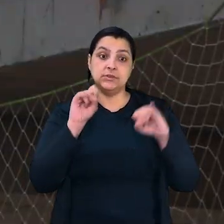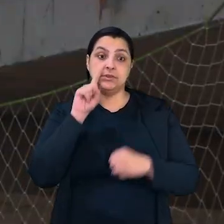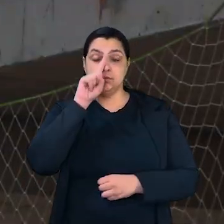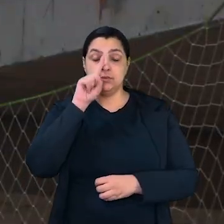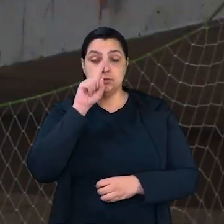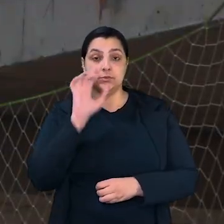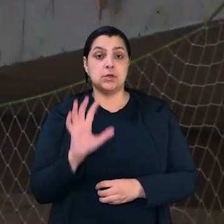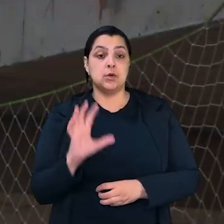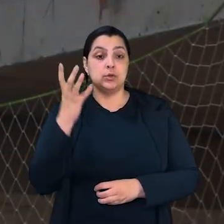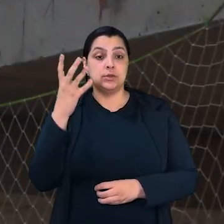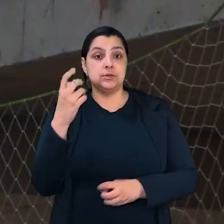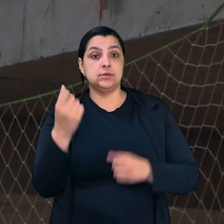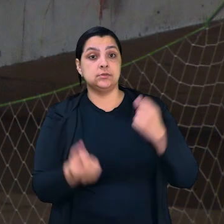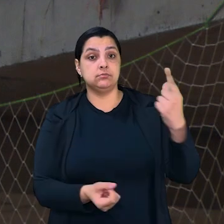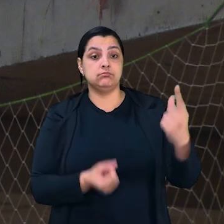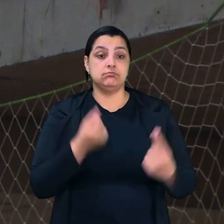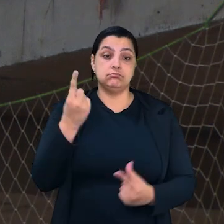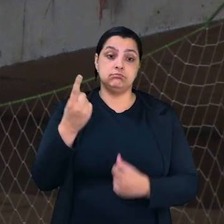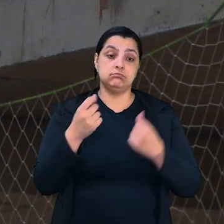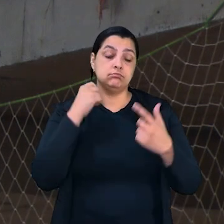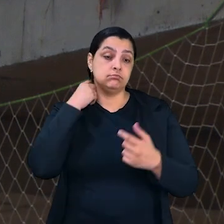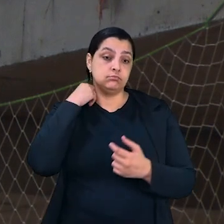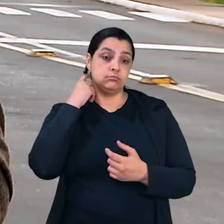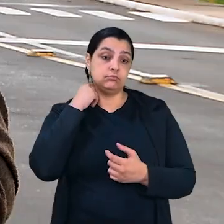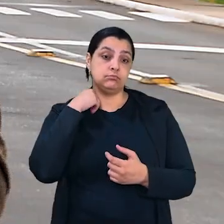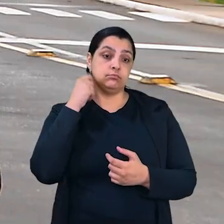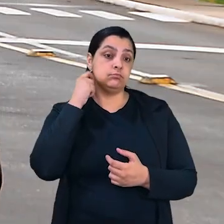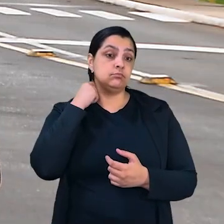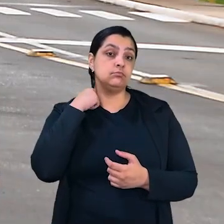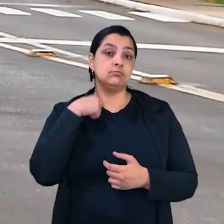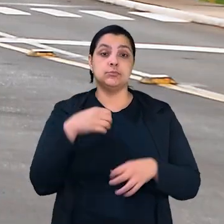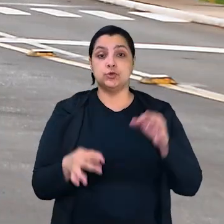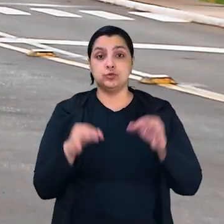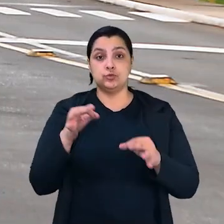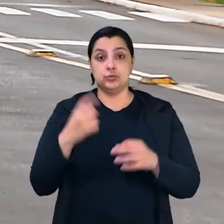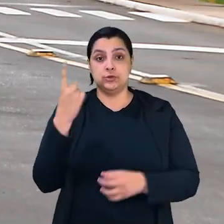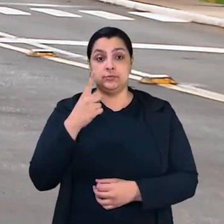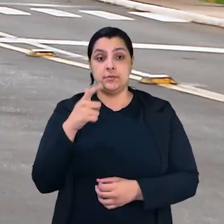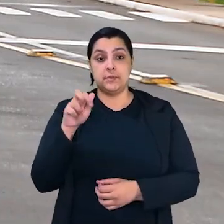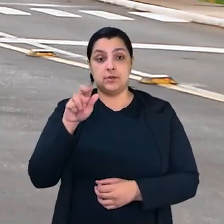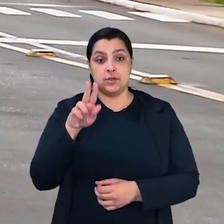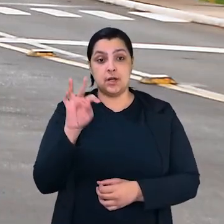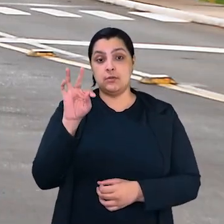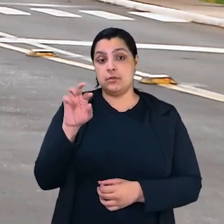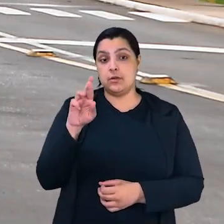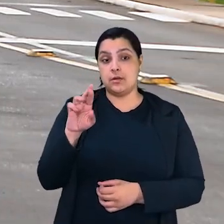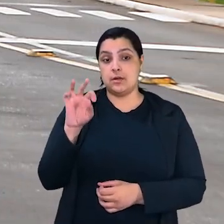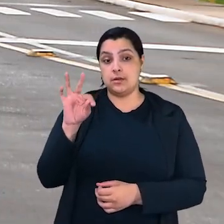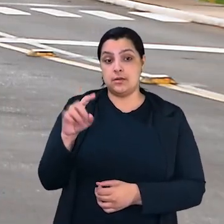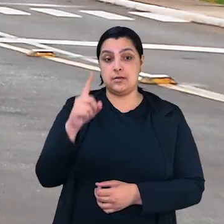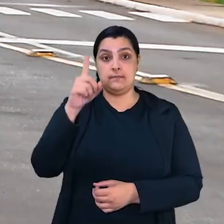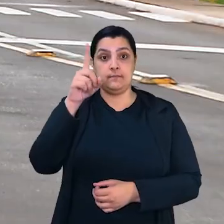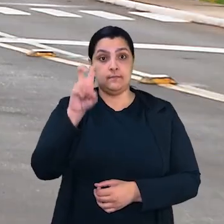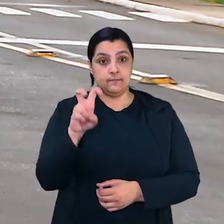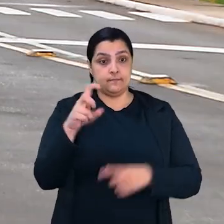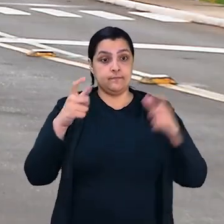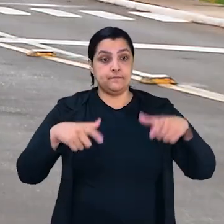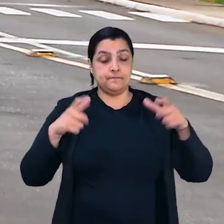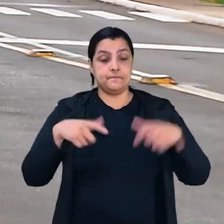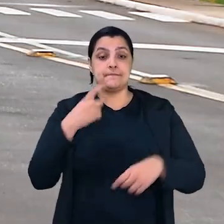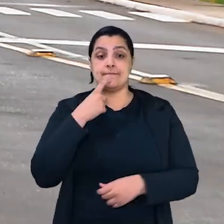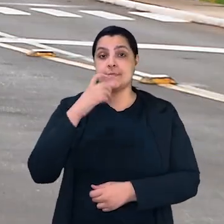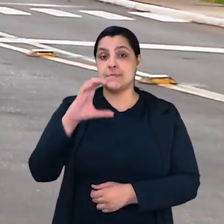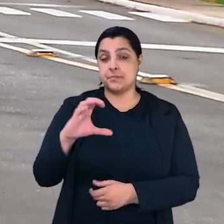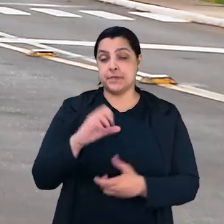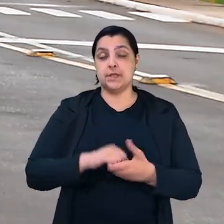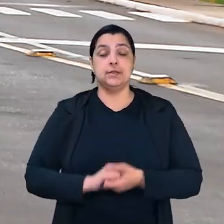que a exposição ao risco ocorresse ocasionalmente. O juízo de primeiro grau e o Tribunal Regional do Trabalho da